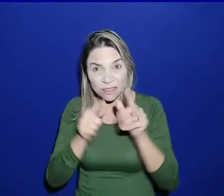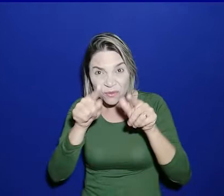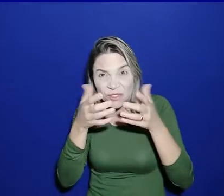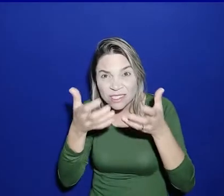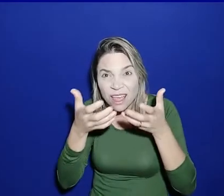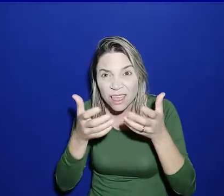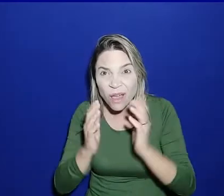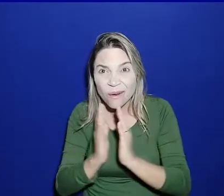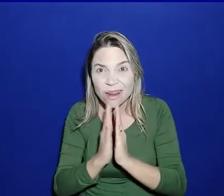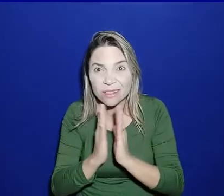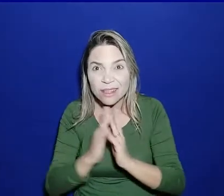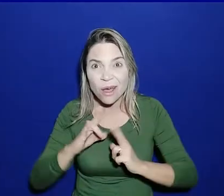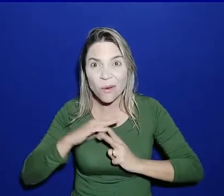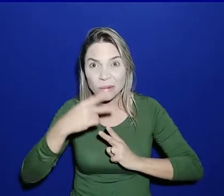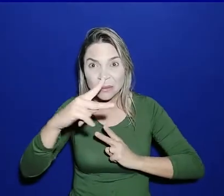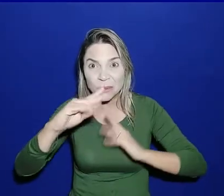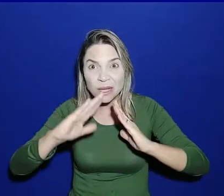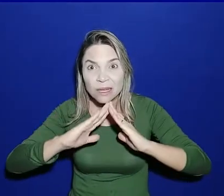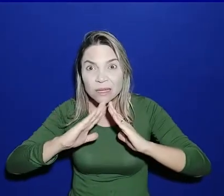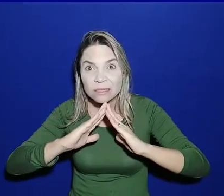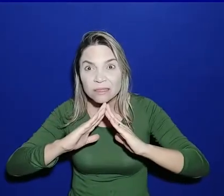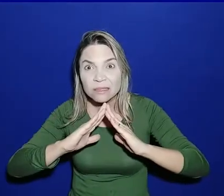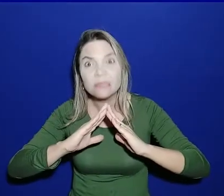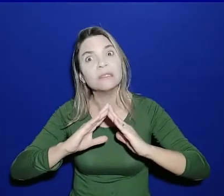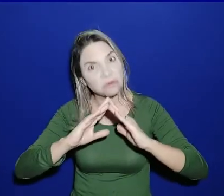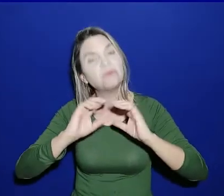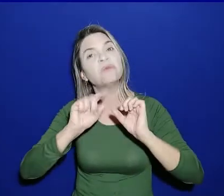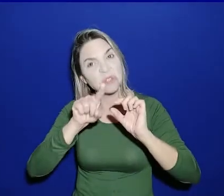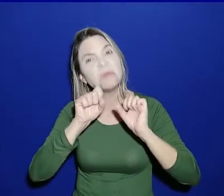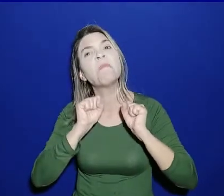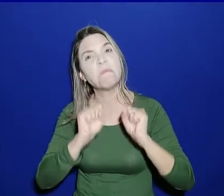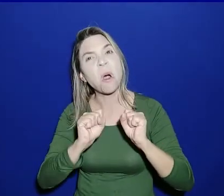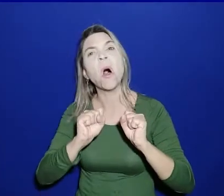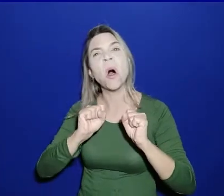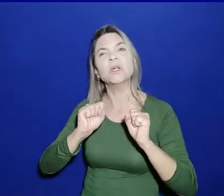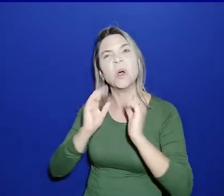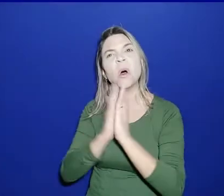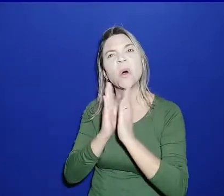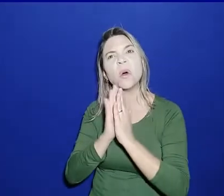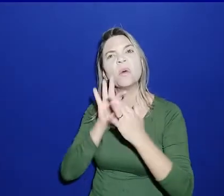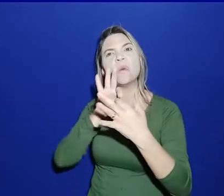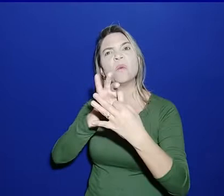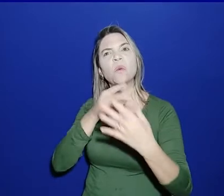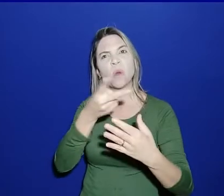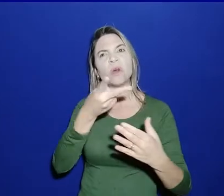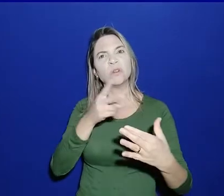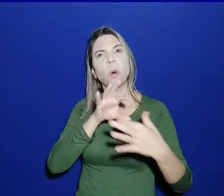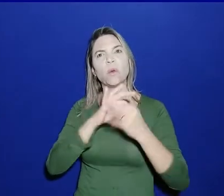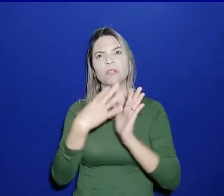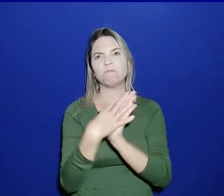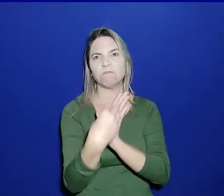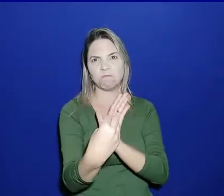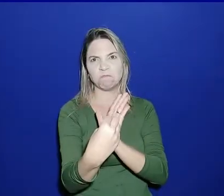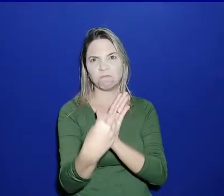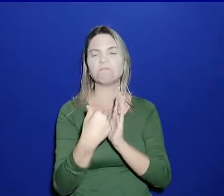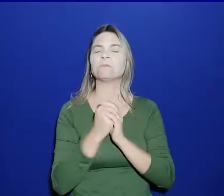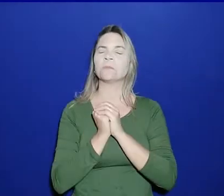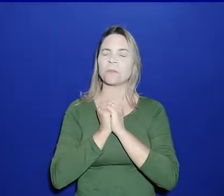e deseja orar ao Senhor falando-lhe dessa sua convicção, eu quero orar com você. Vamos